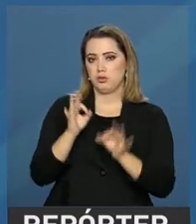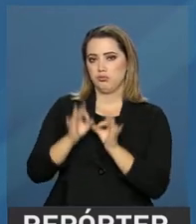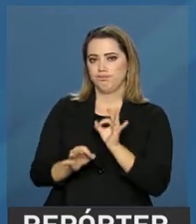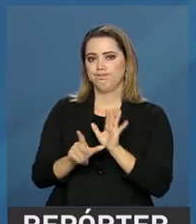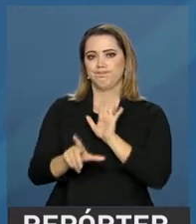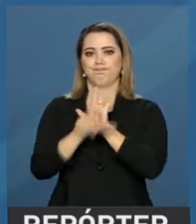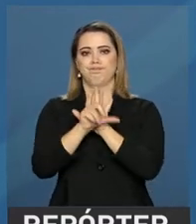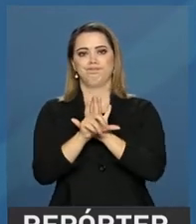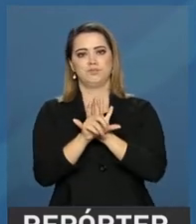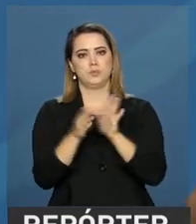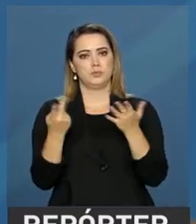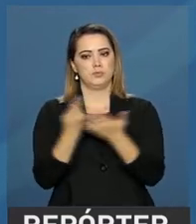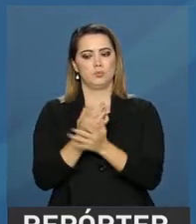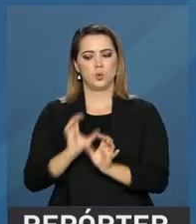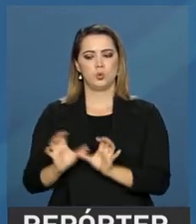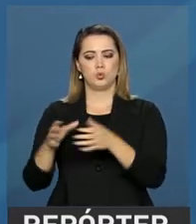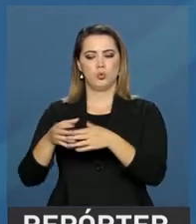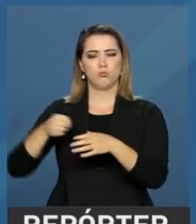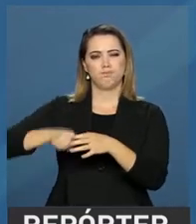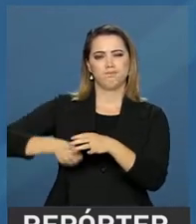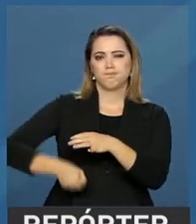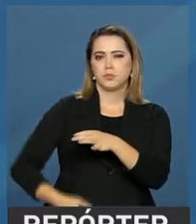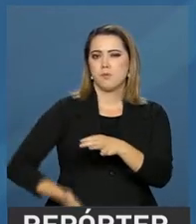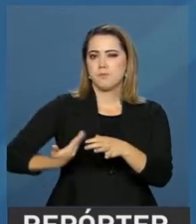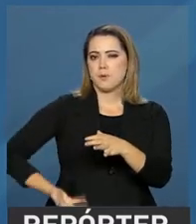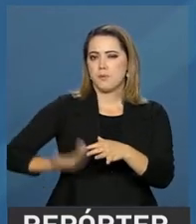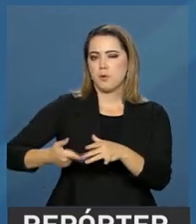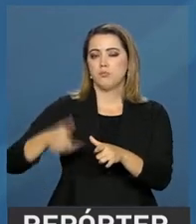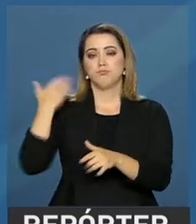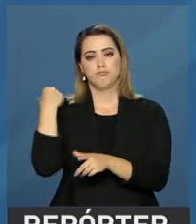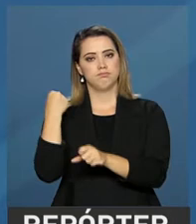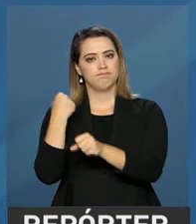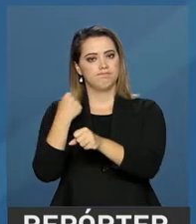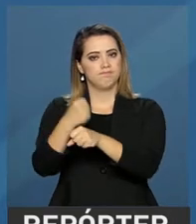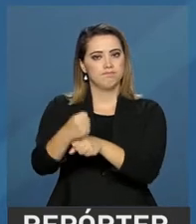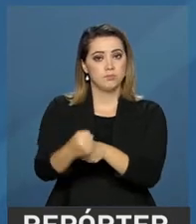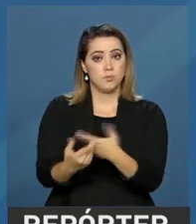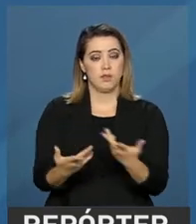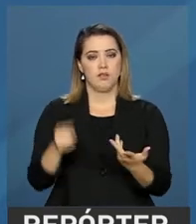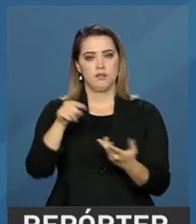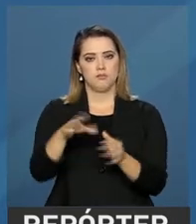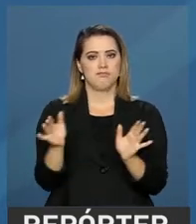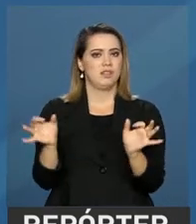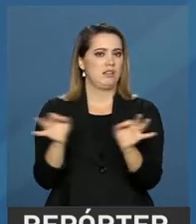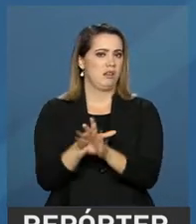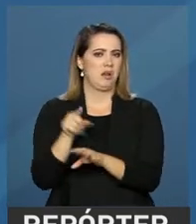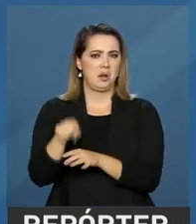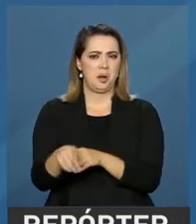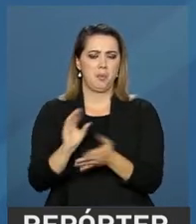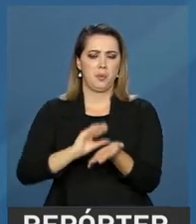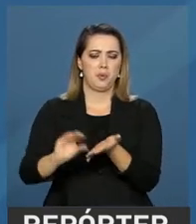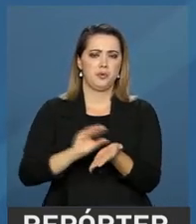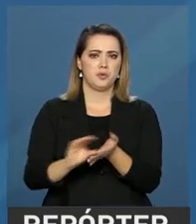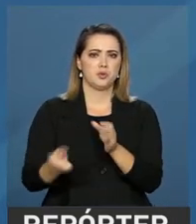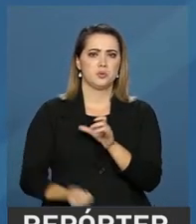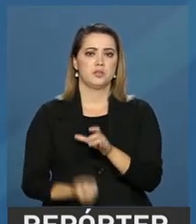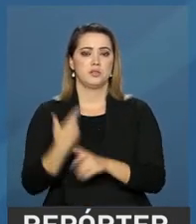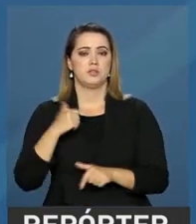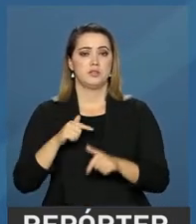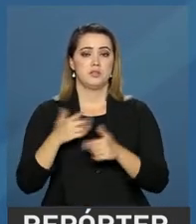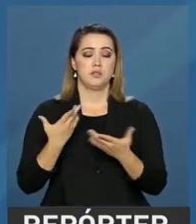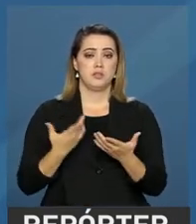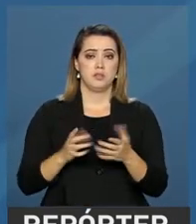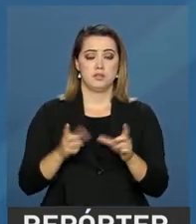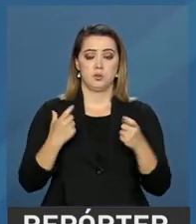legal que se abateu sobre o setor mineral brasileiro nos últimos anos investimentos de geração de novas jazidas